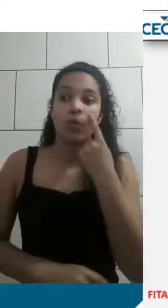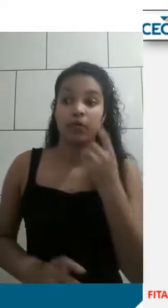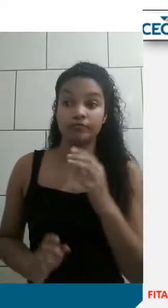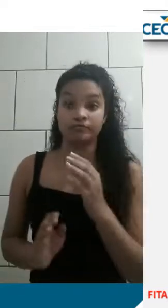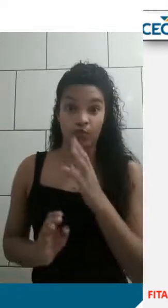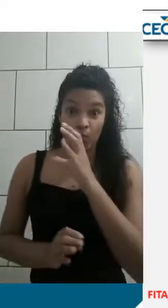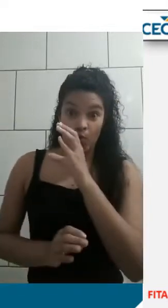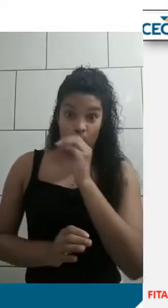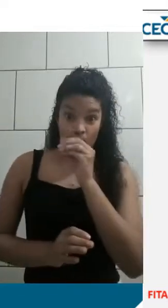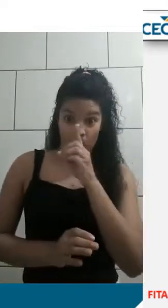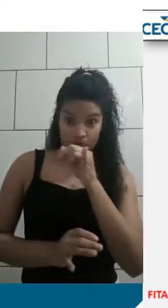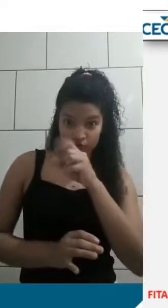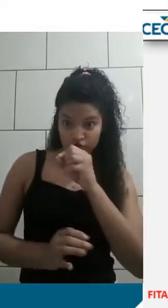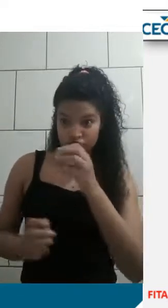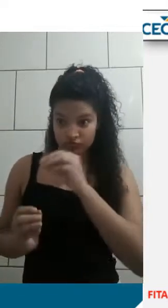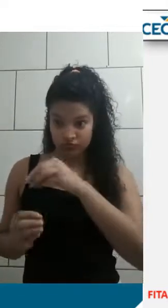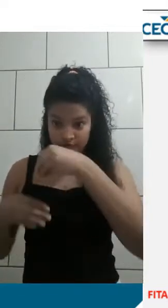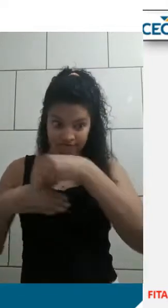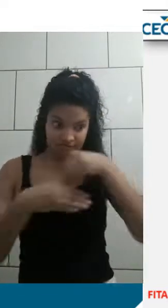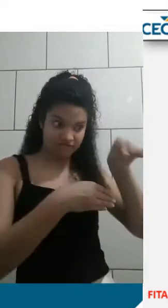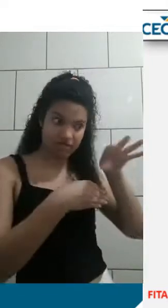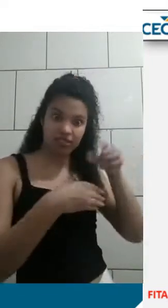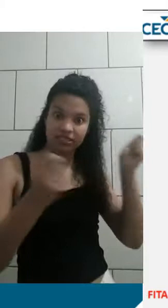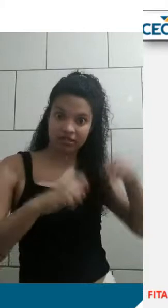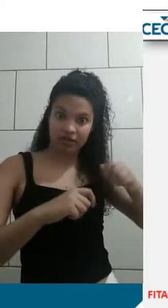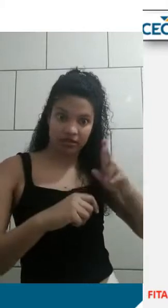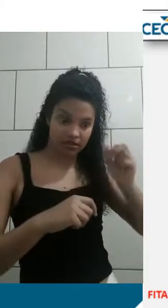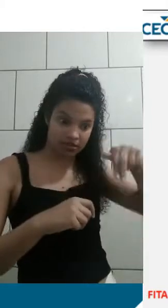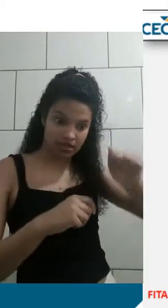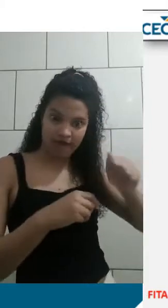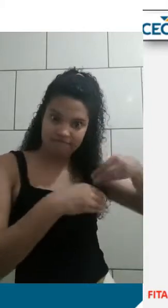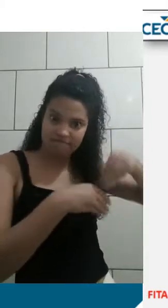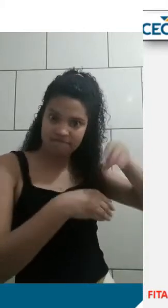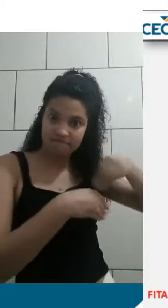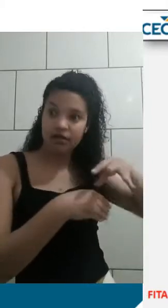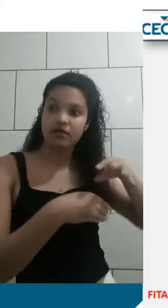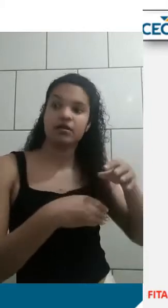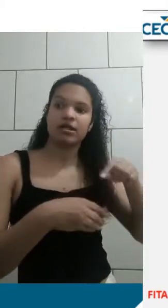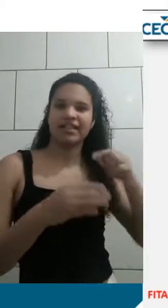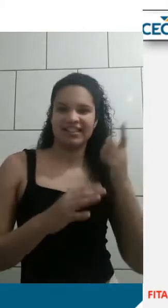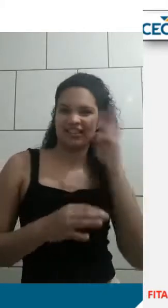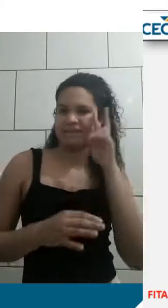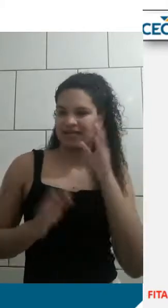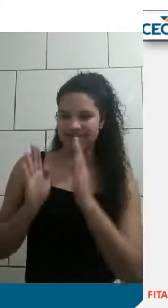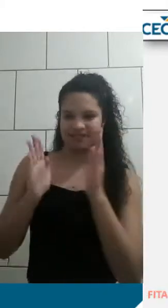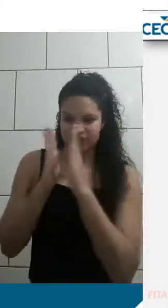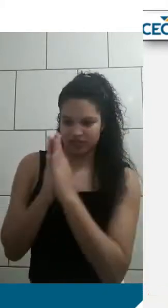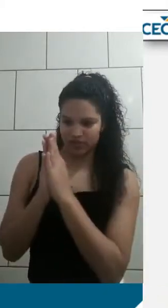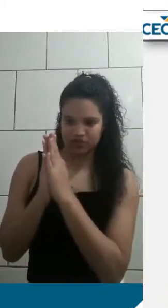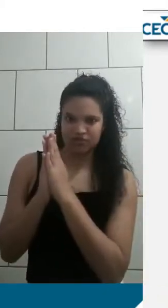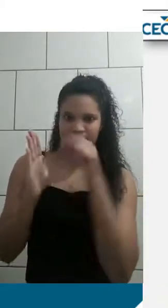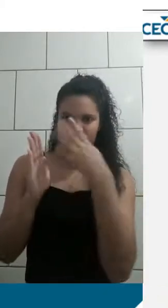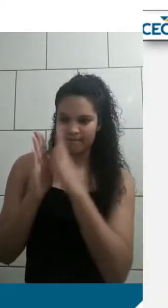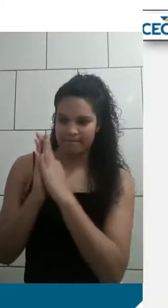para o RNA mensageiro, quando as fitas de DNA se separam, quebram-se as pontes de hidrogênio, como nós vimos na última aula, de acordo